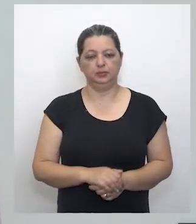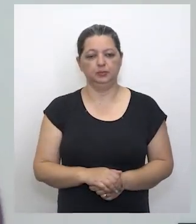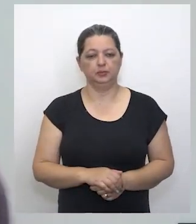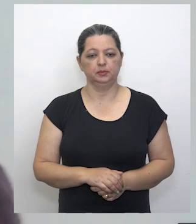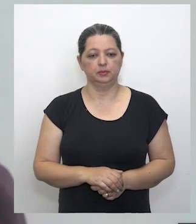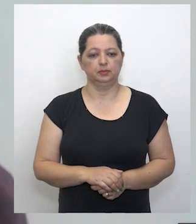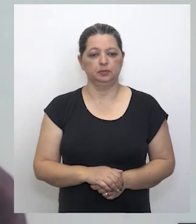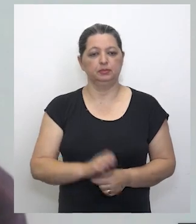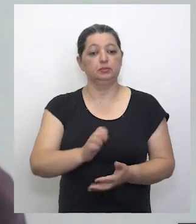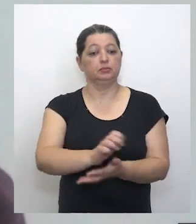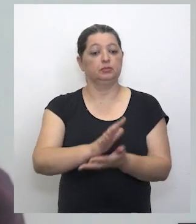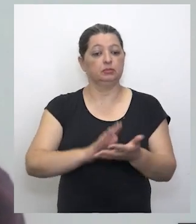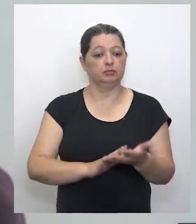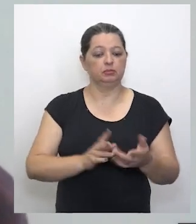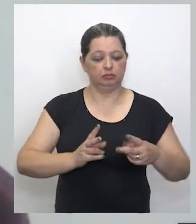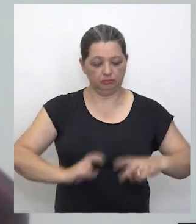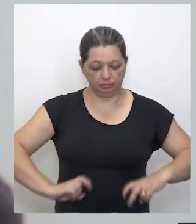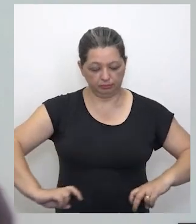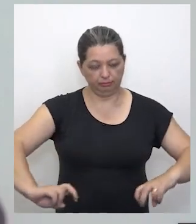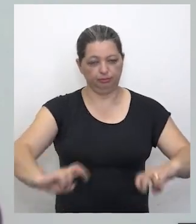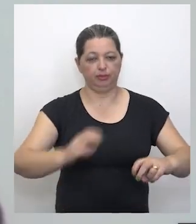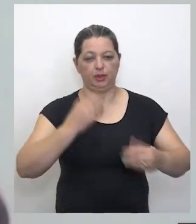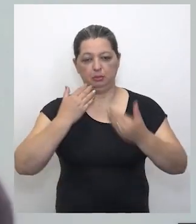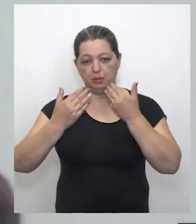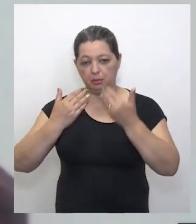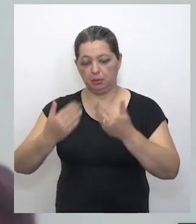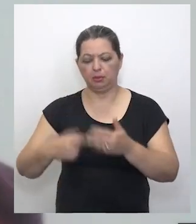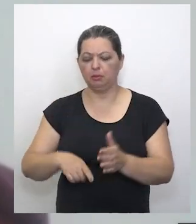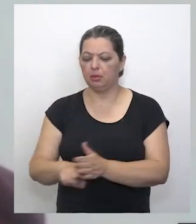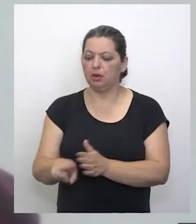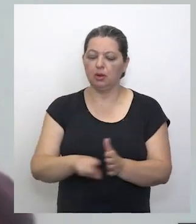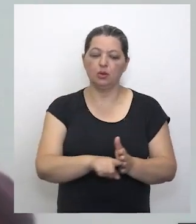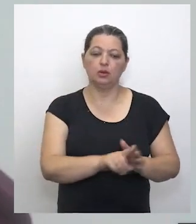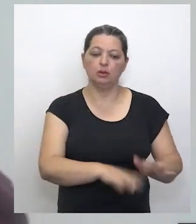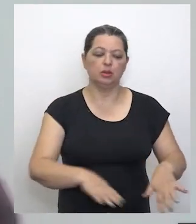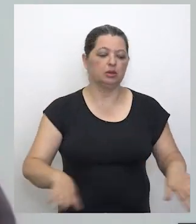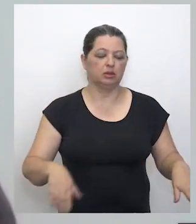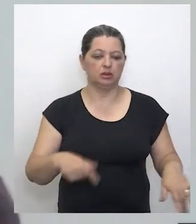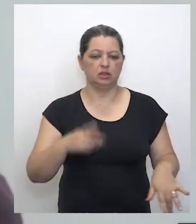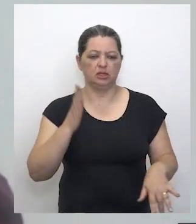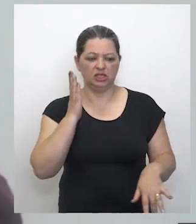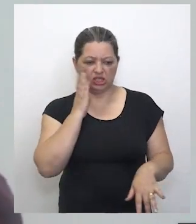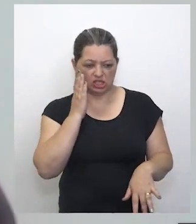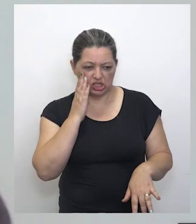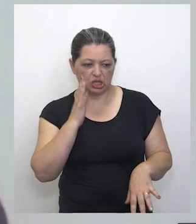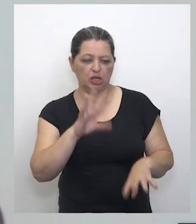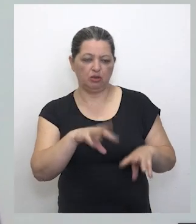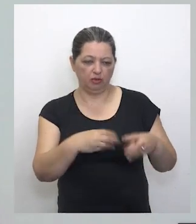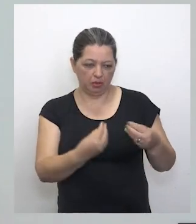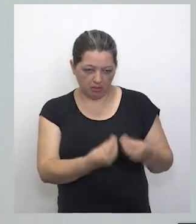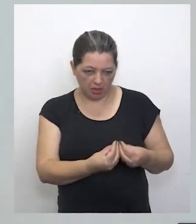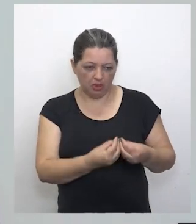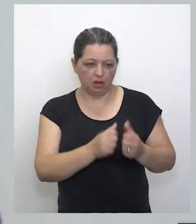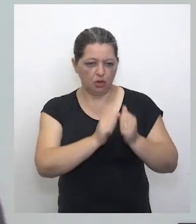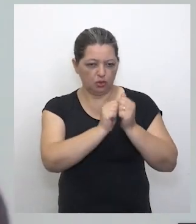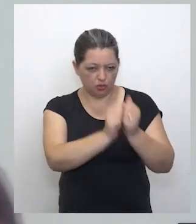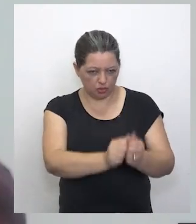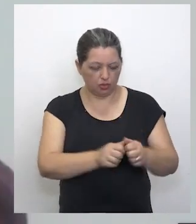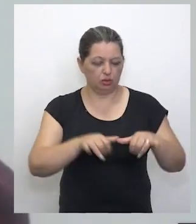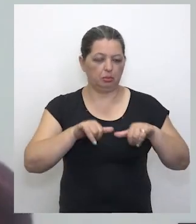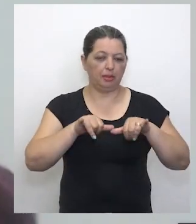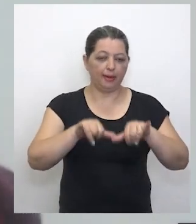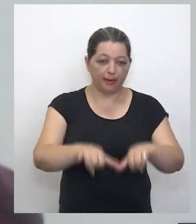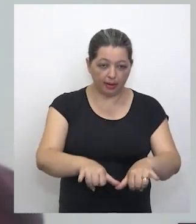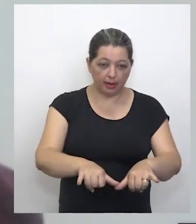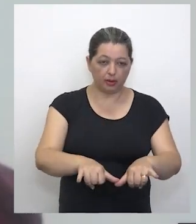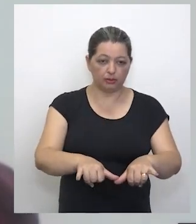essa atividade com uma roda de conversa, perguntando para as crianças: alguém já acompanhou a família em compras ou em algum